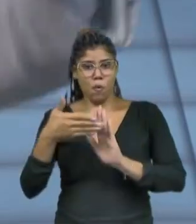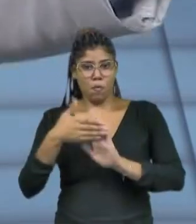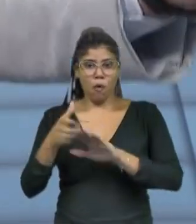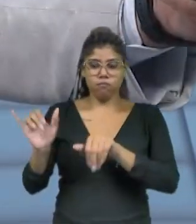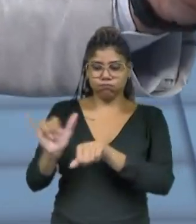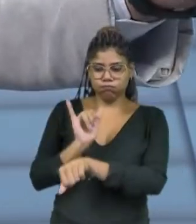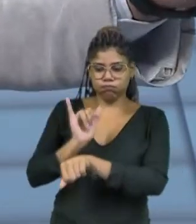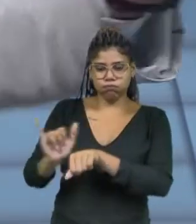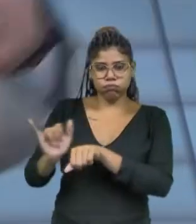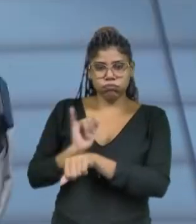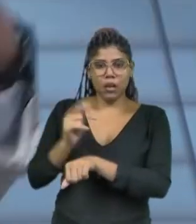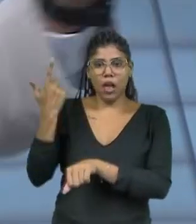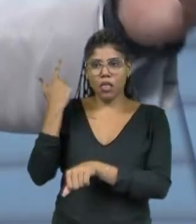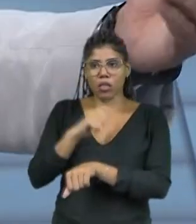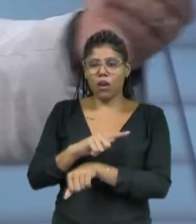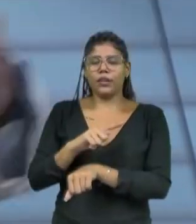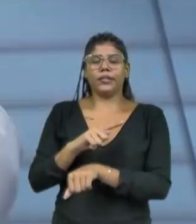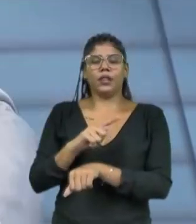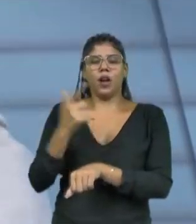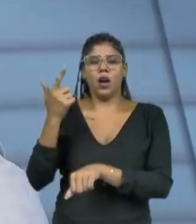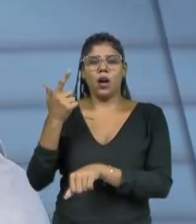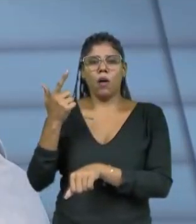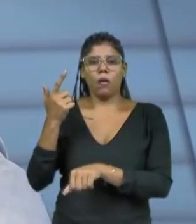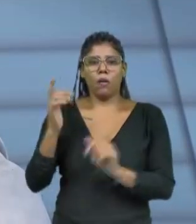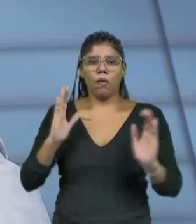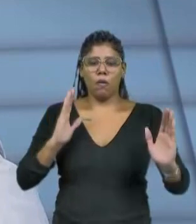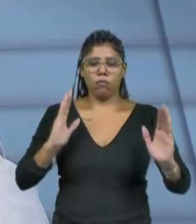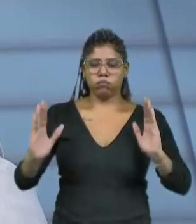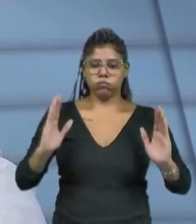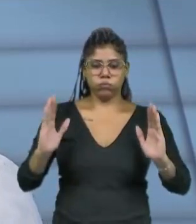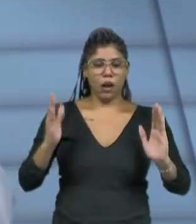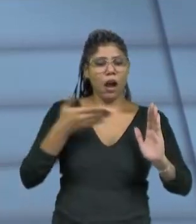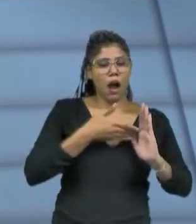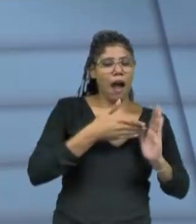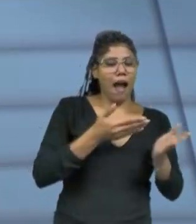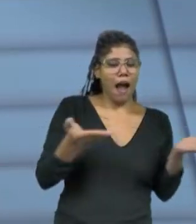que a gente mude essa situação e chegue lá nos 4%. Isso. Por exemplo,